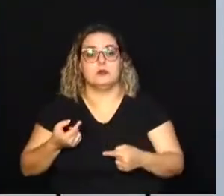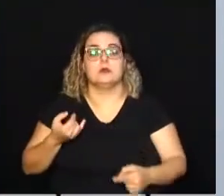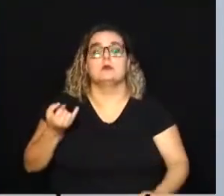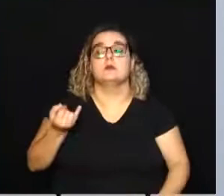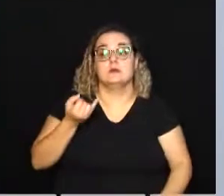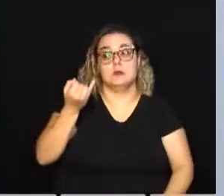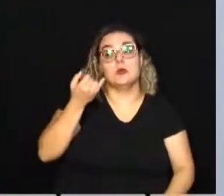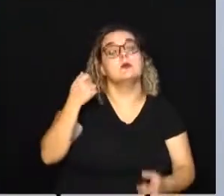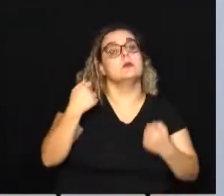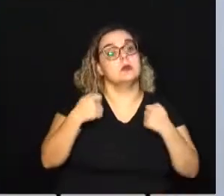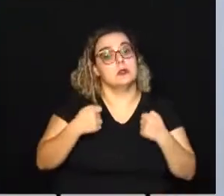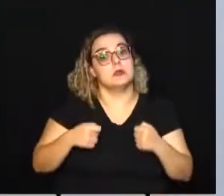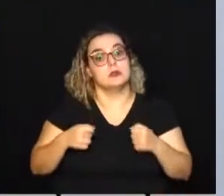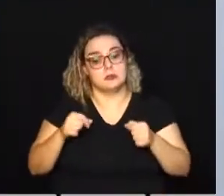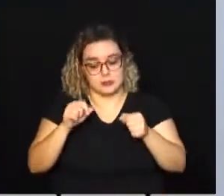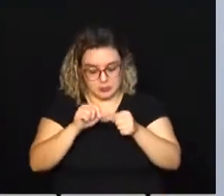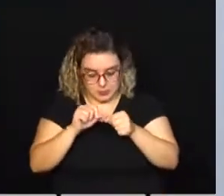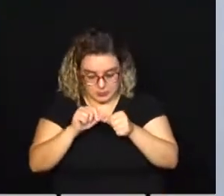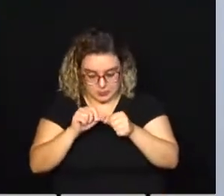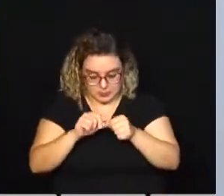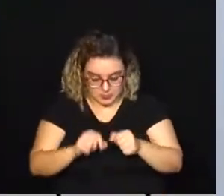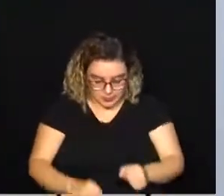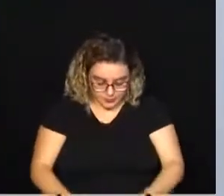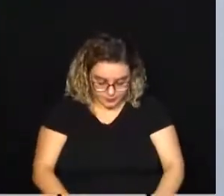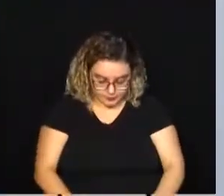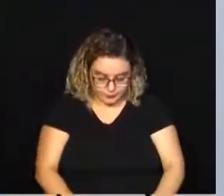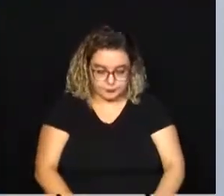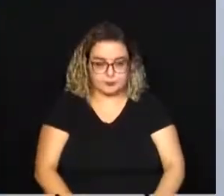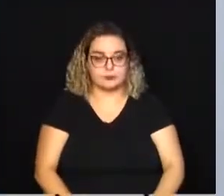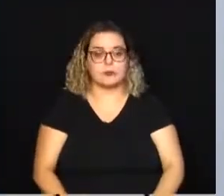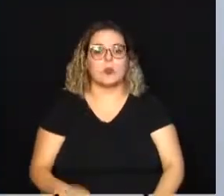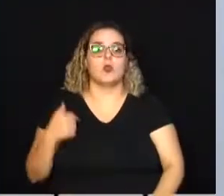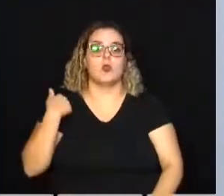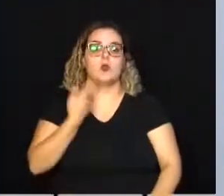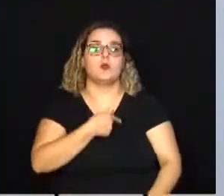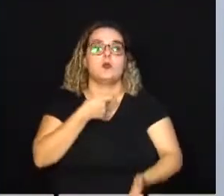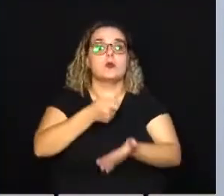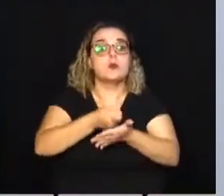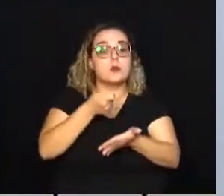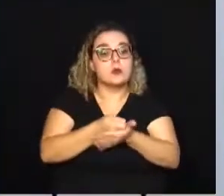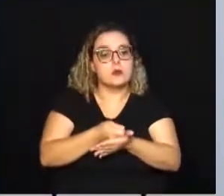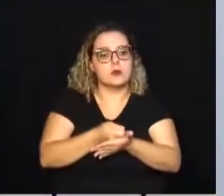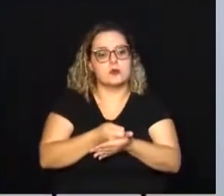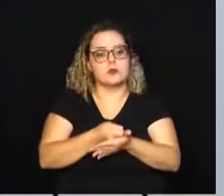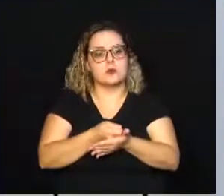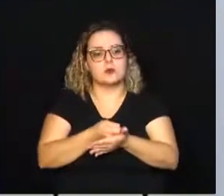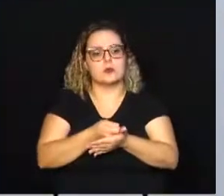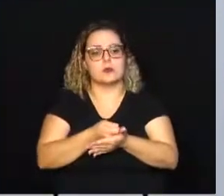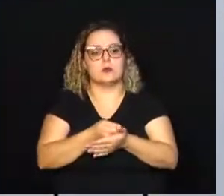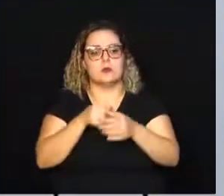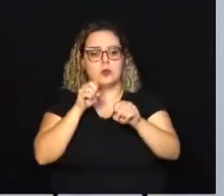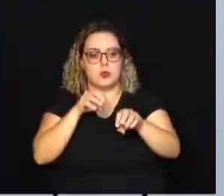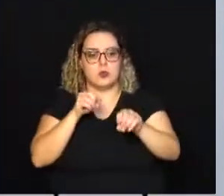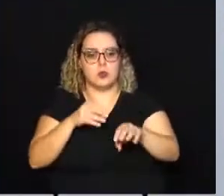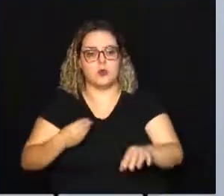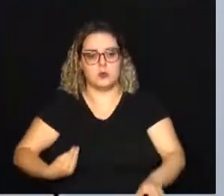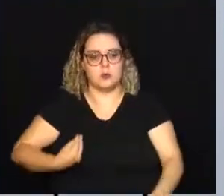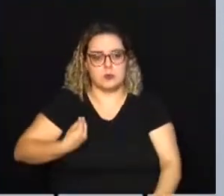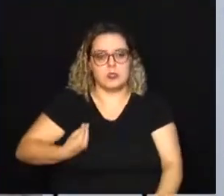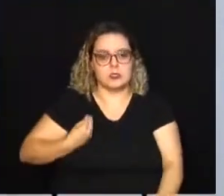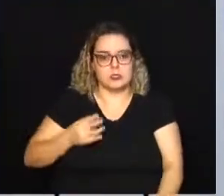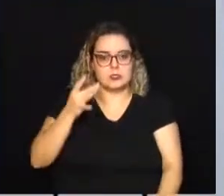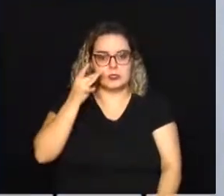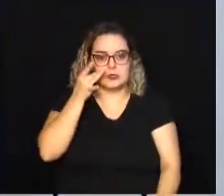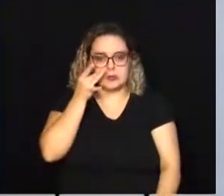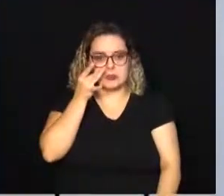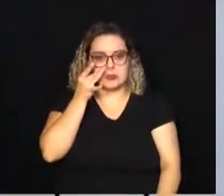feito. Eu acho que, ao mesmo tempo, a gente reafirma a necessidade da educação, entre aspas, presencial, se é